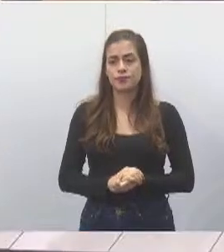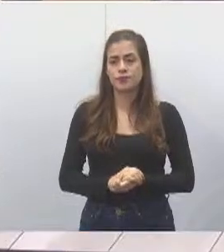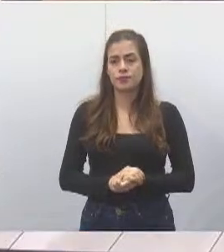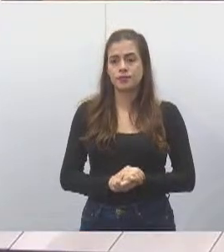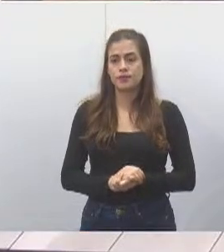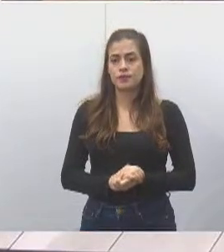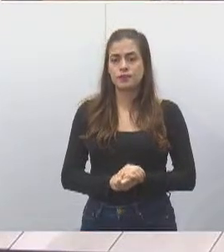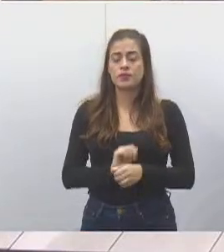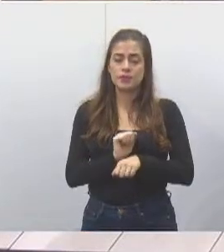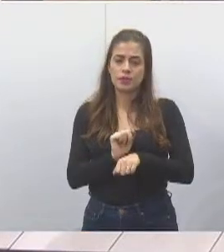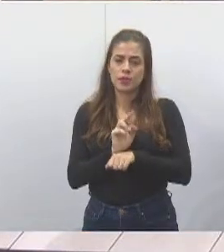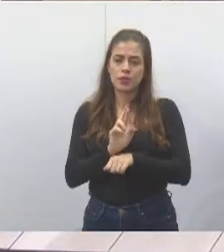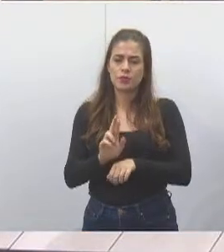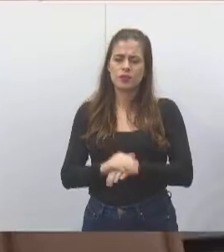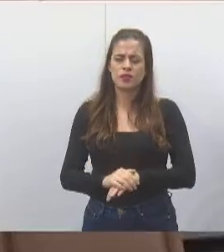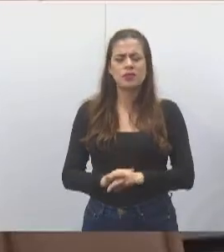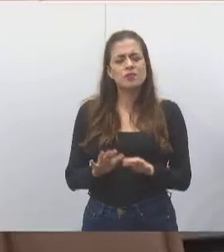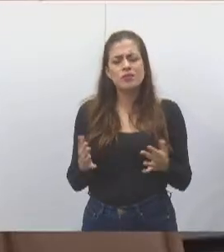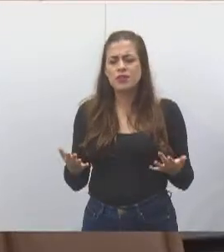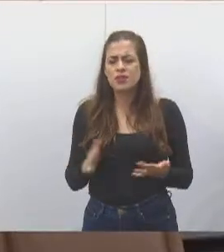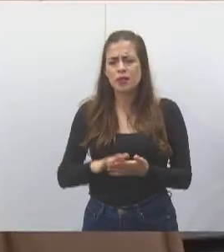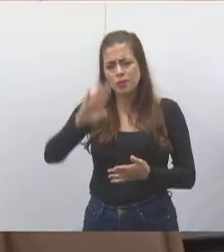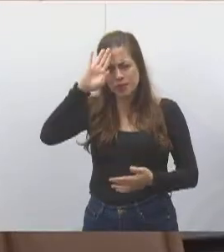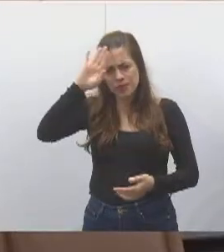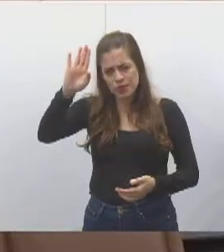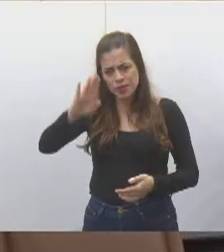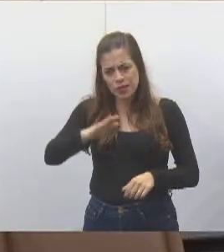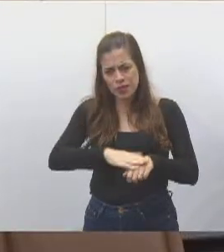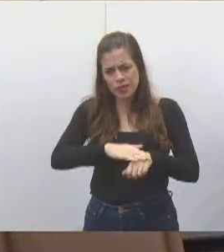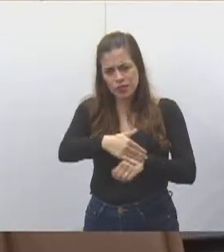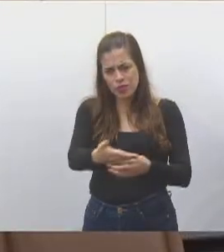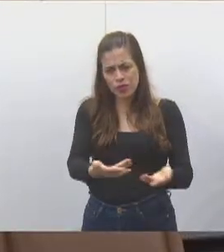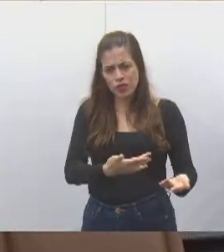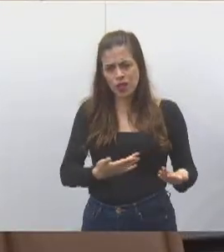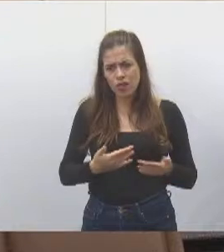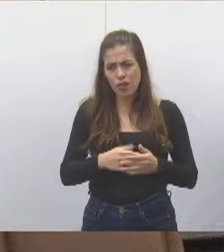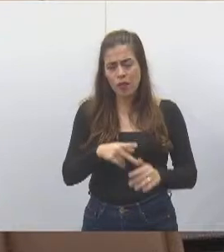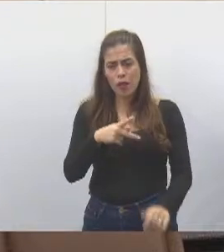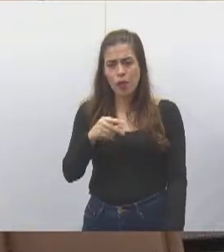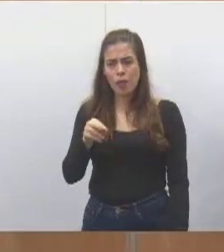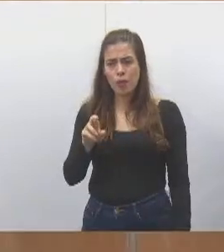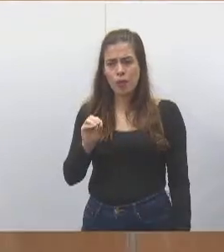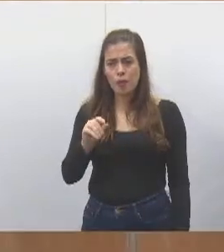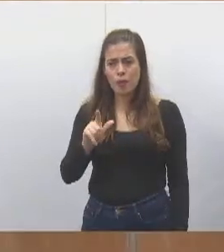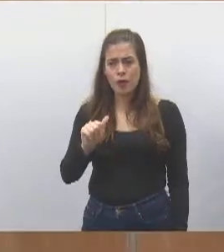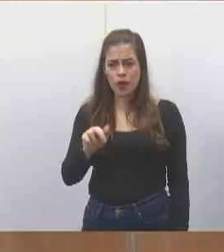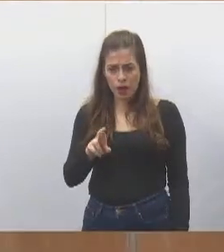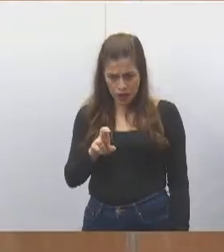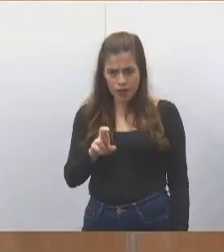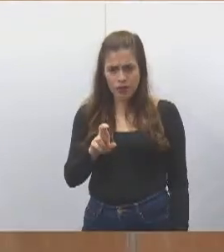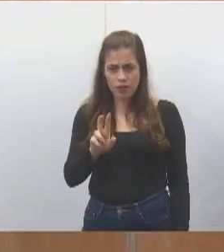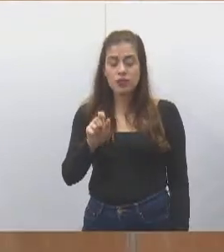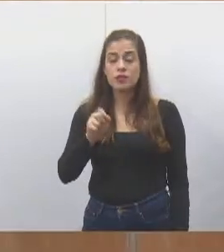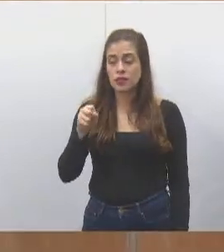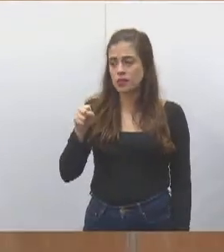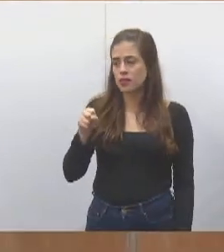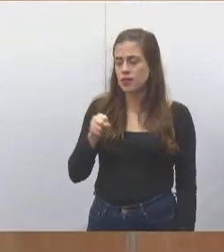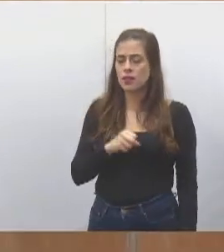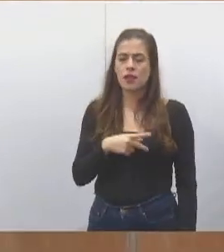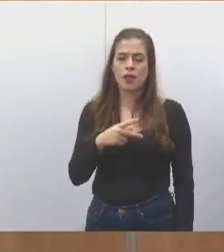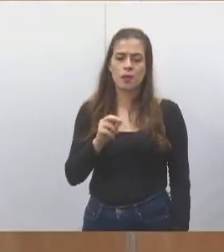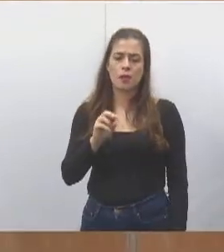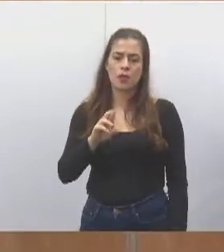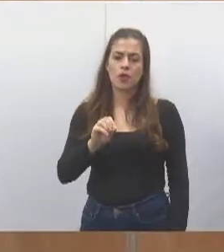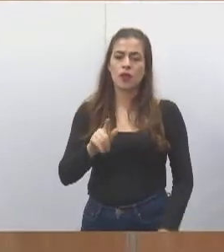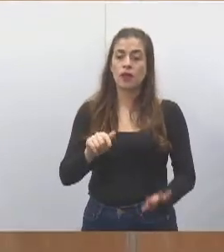Eu espero ter respondido. Tá, mas isso está como principais ações, pelo menos, da Prolar? Tá na Prolar, exatamente. Não está aqui